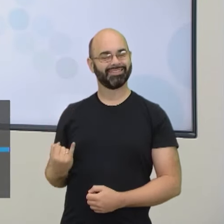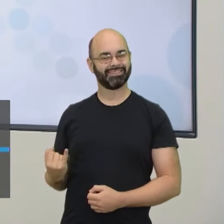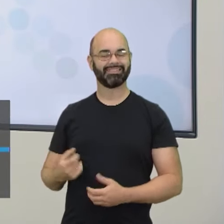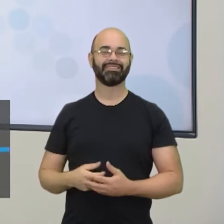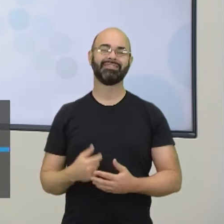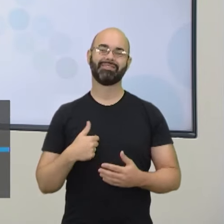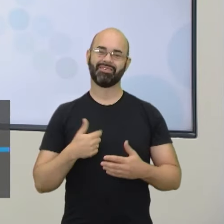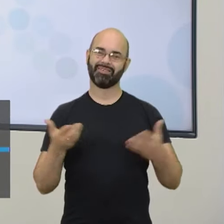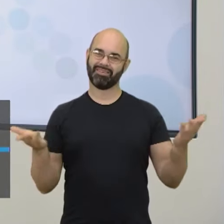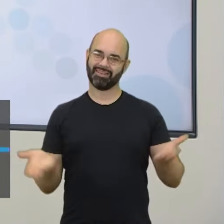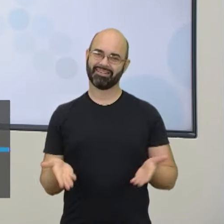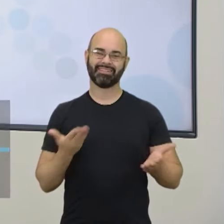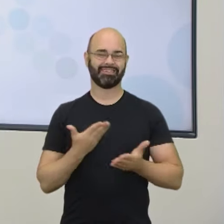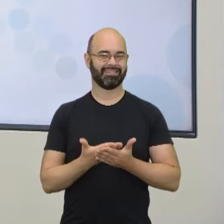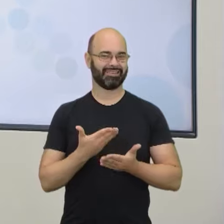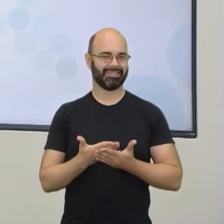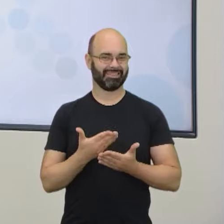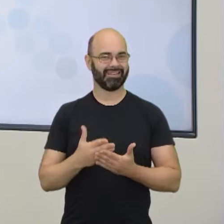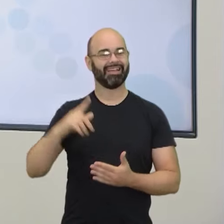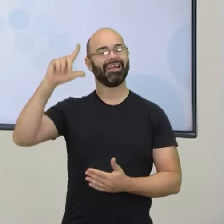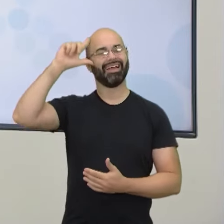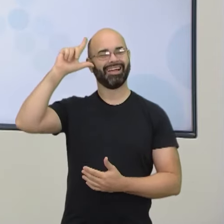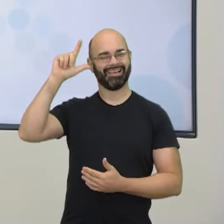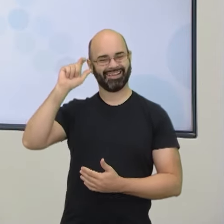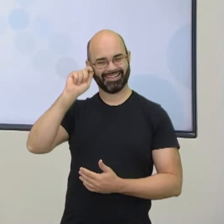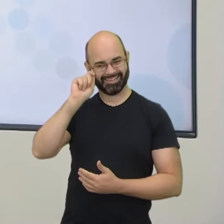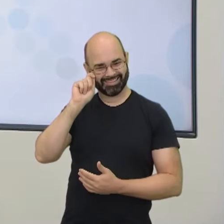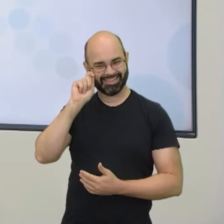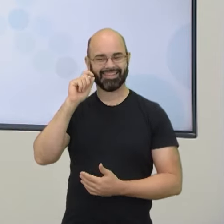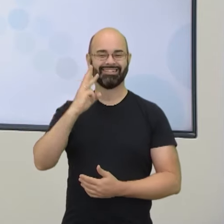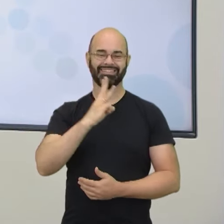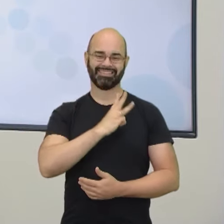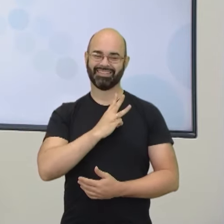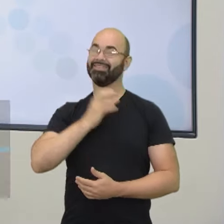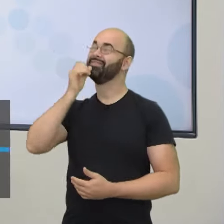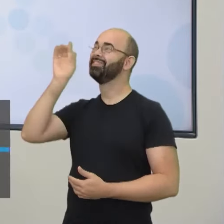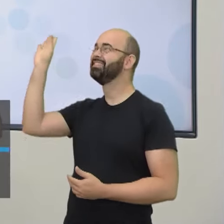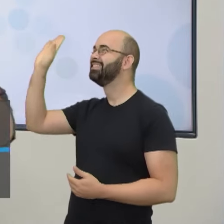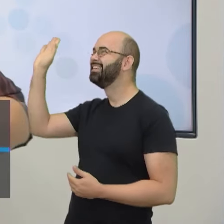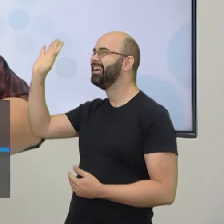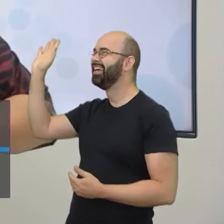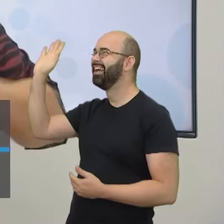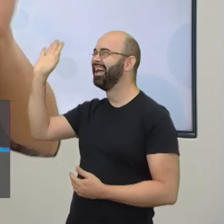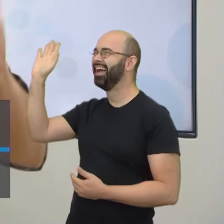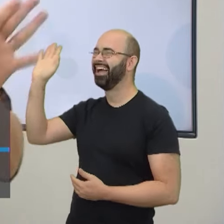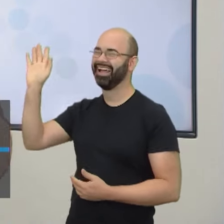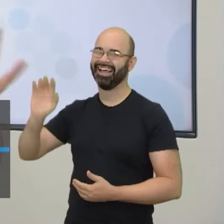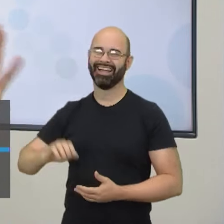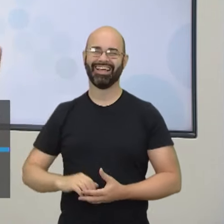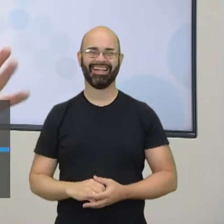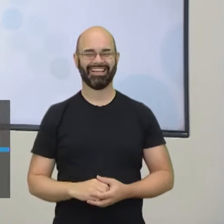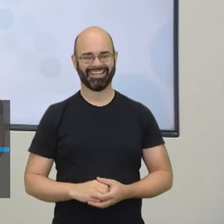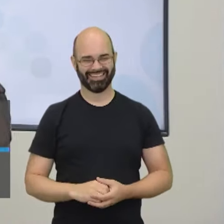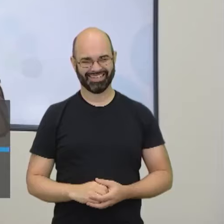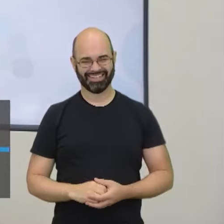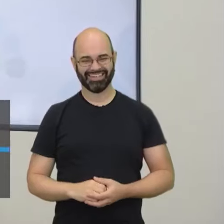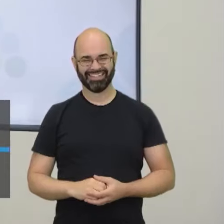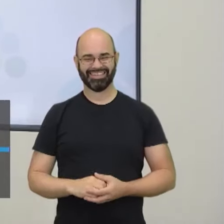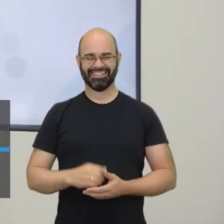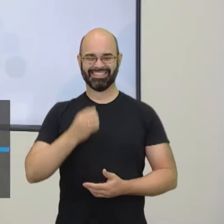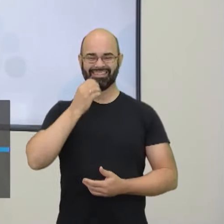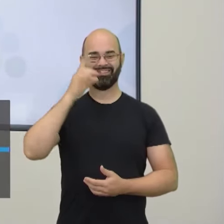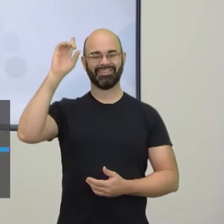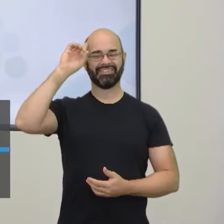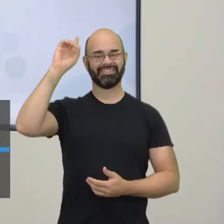comigo hoje, nesta aula, nós temos o André e o Sidney. Bom dia, meninos. Olá.